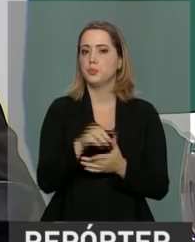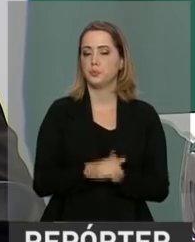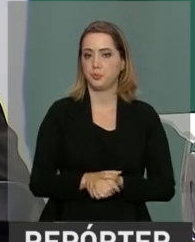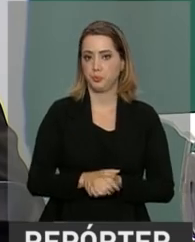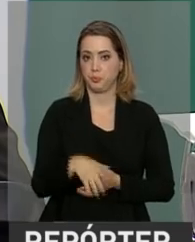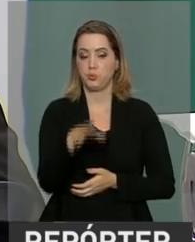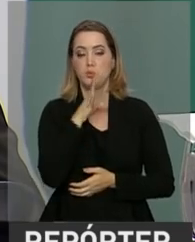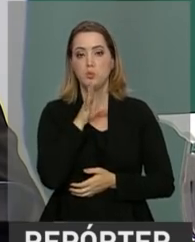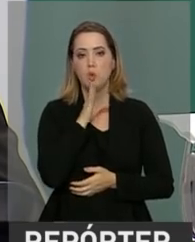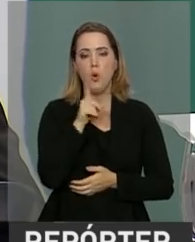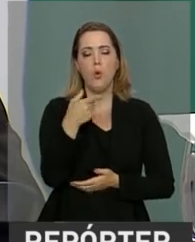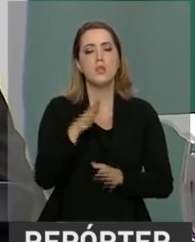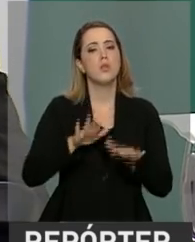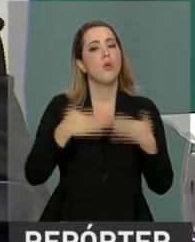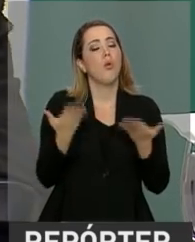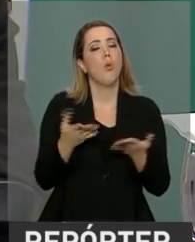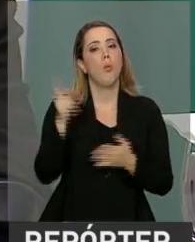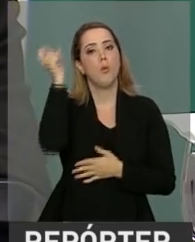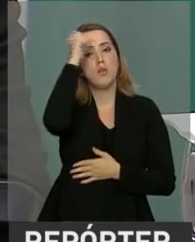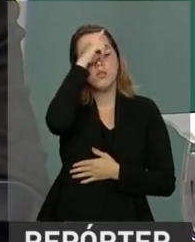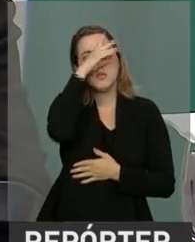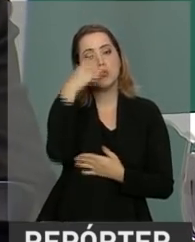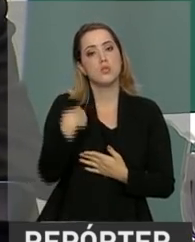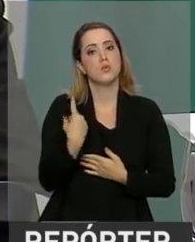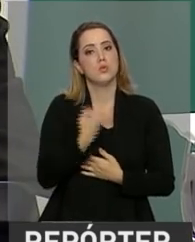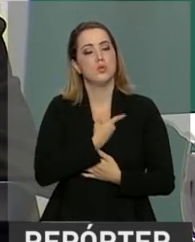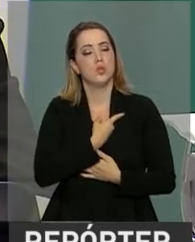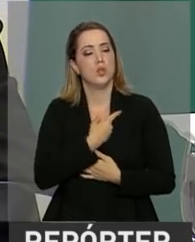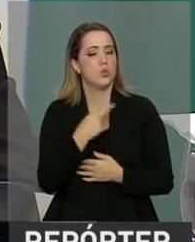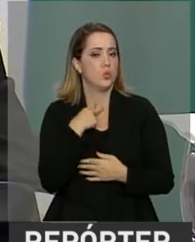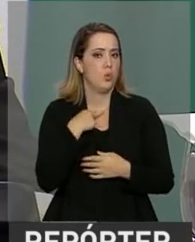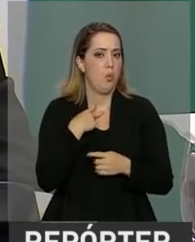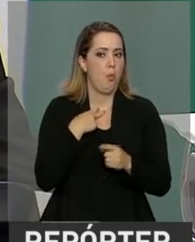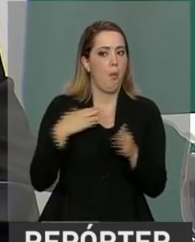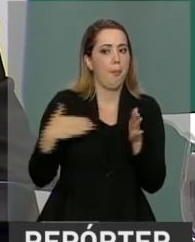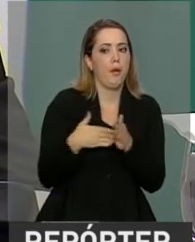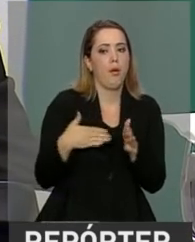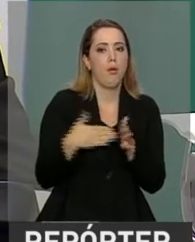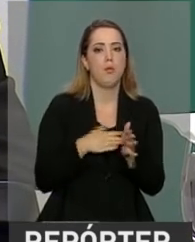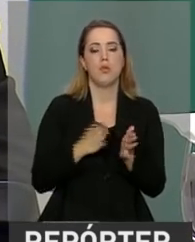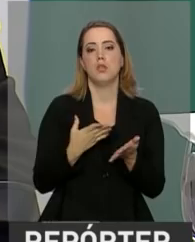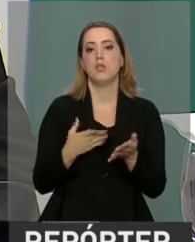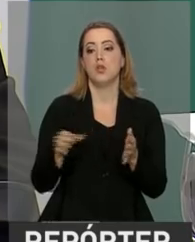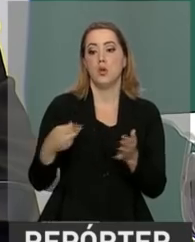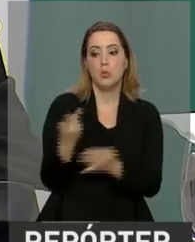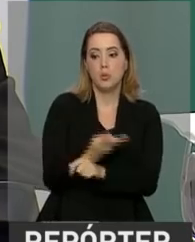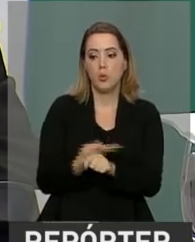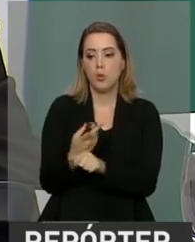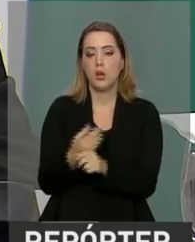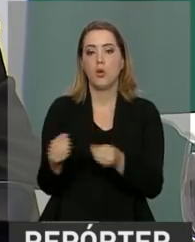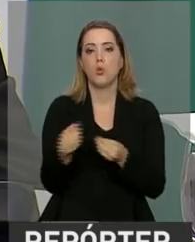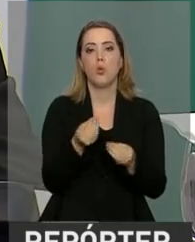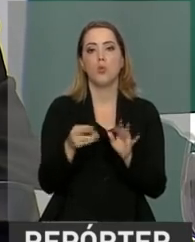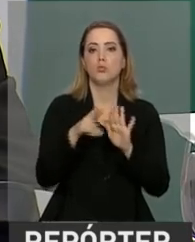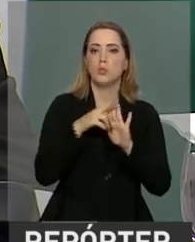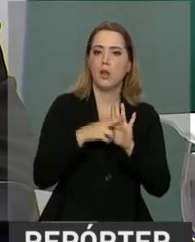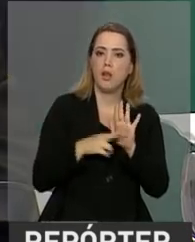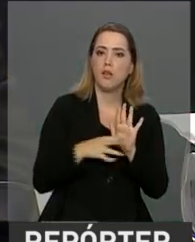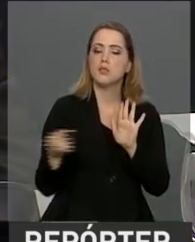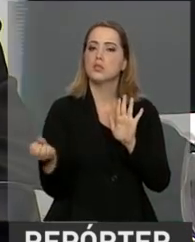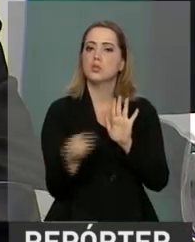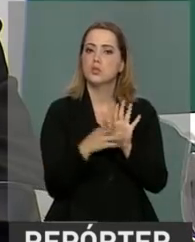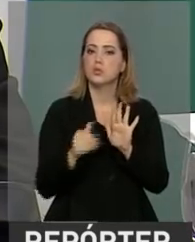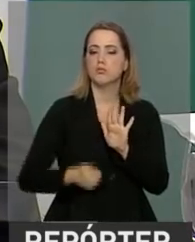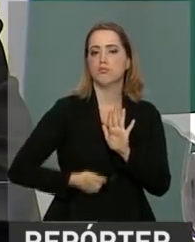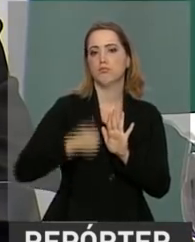reconhecimento das dificuldades não nos impede de buscar a eliminação de barreiras tarifárias e não tarifárias